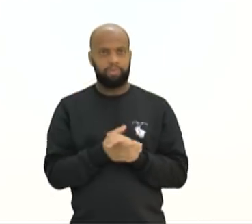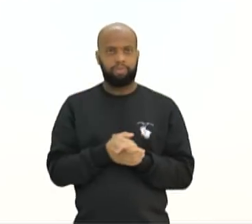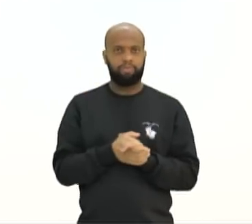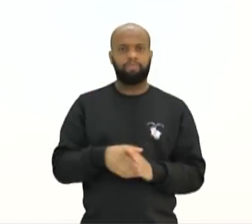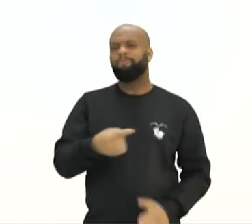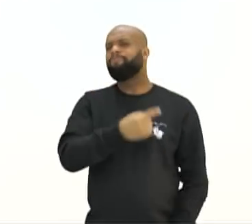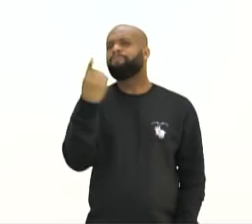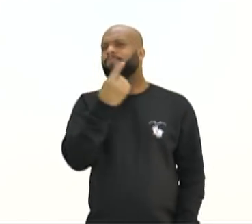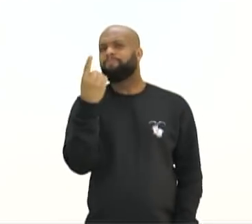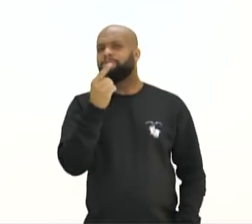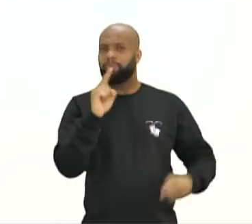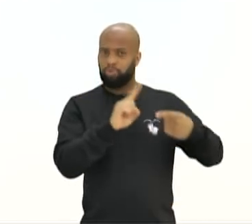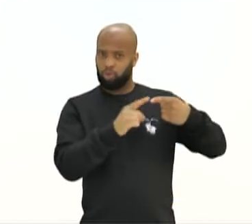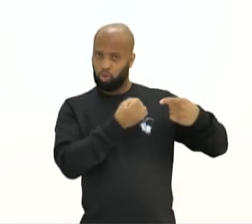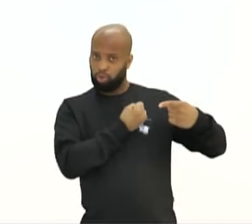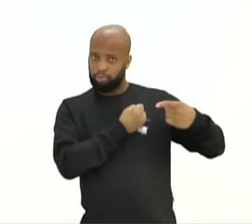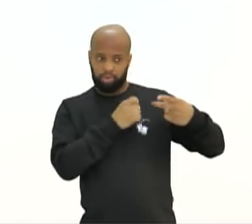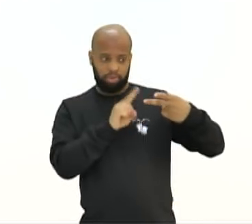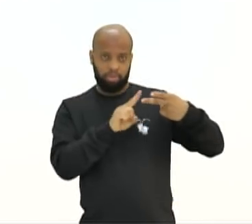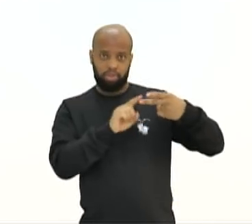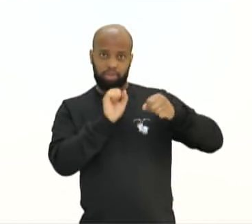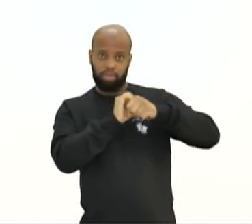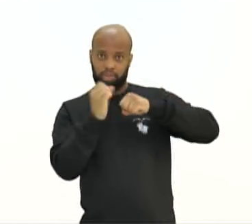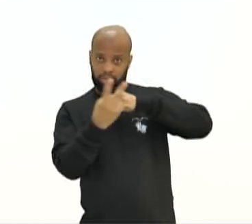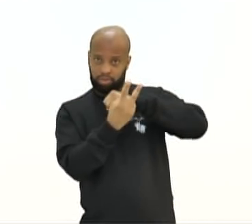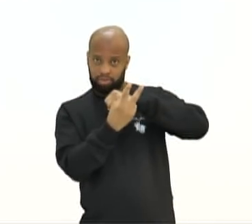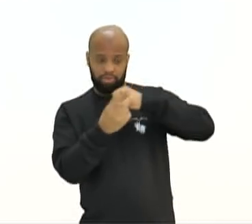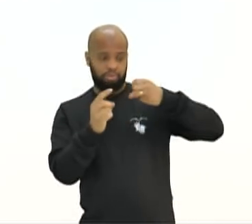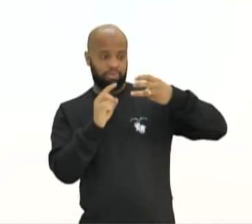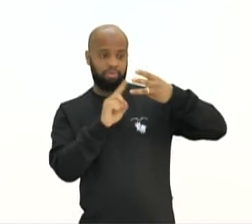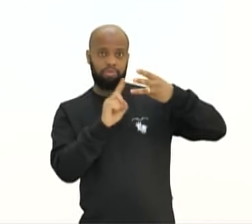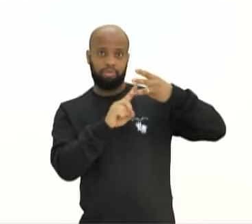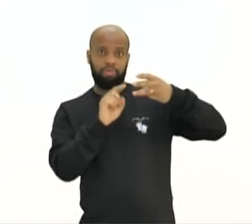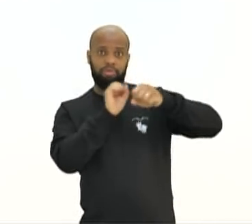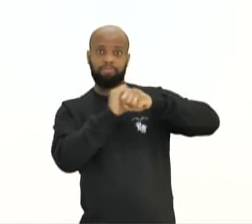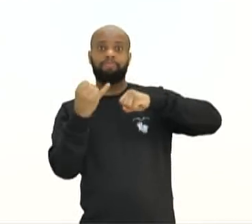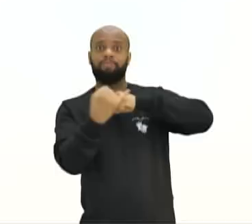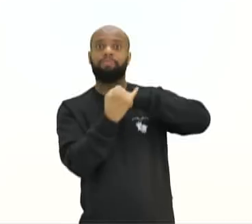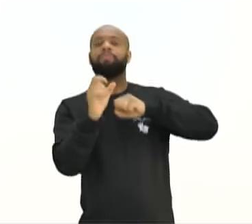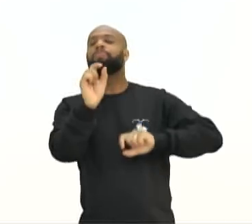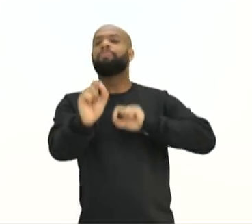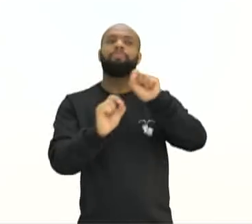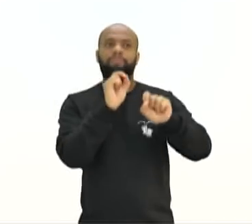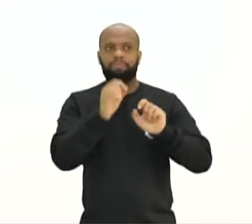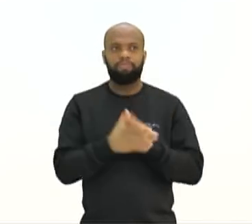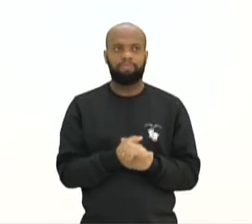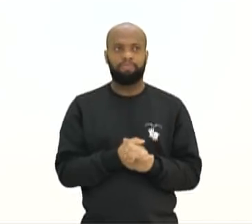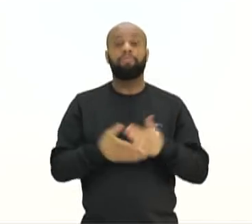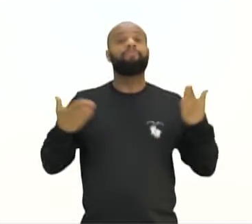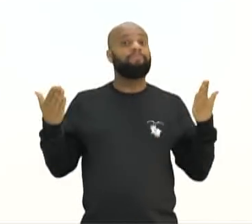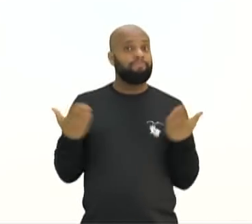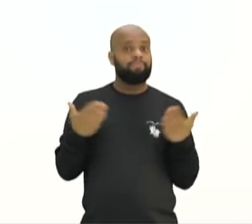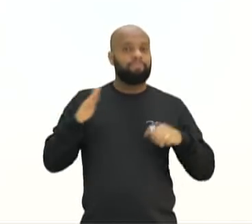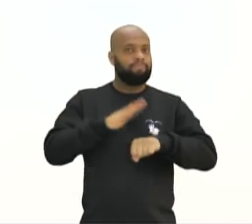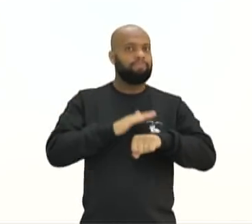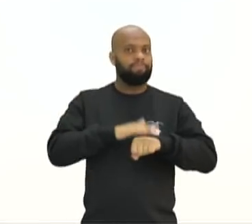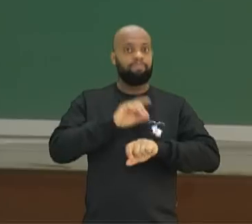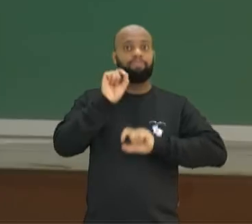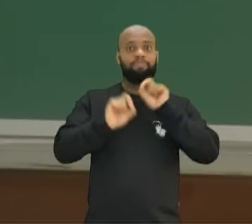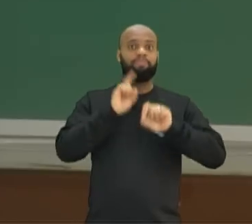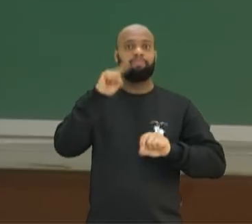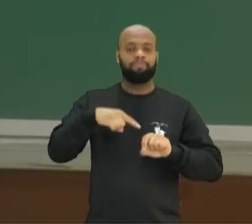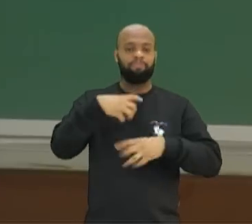Palavra primeira. É um numeral? É um advérbio? Ou é um adjetivo? Neste caso, ele